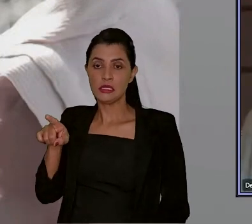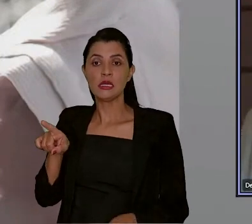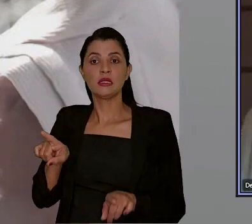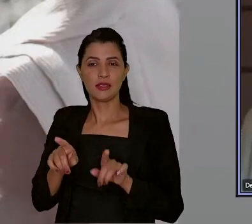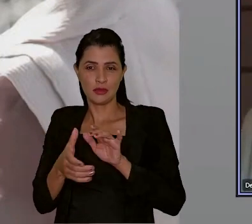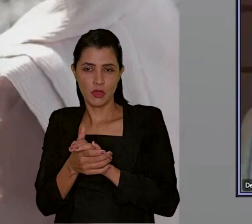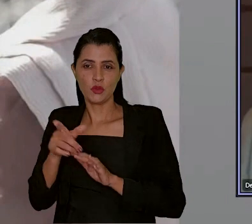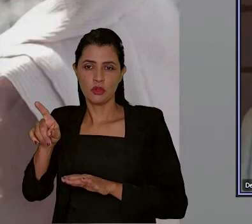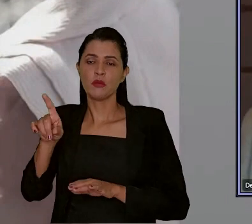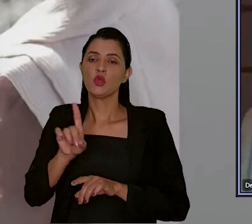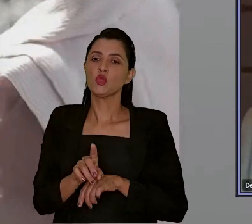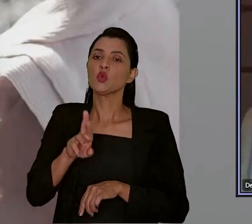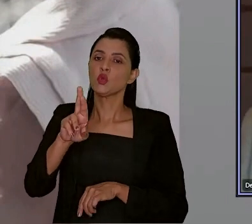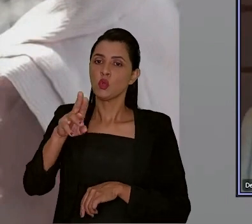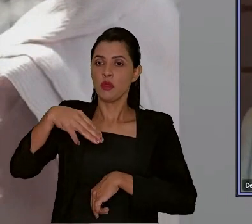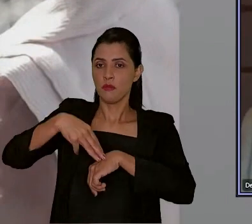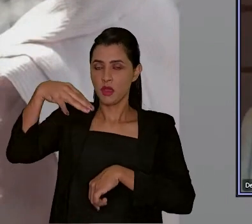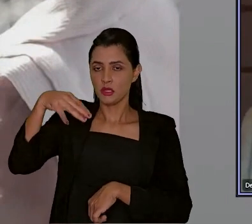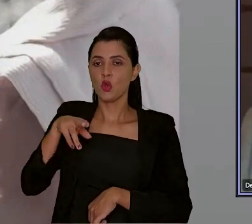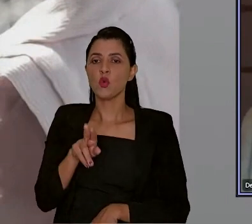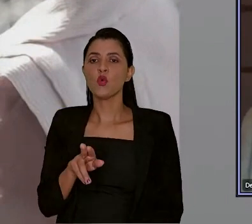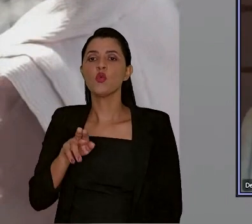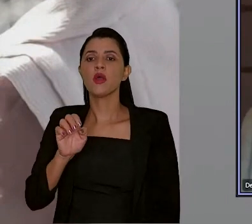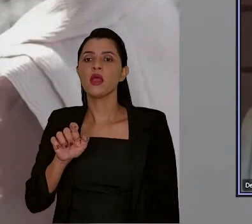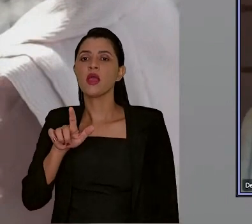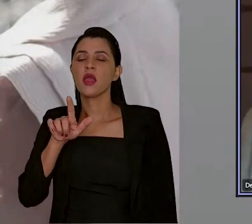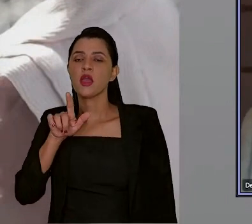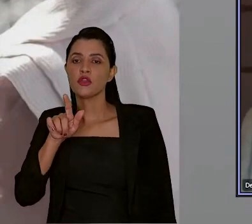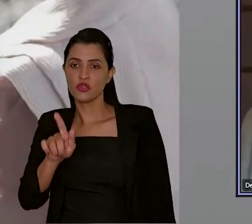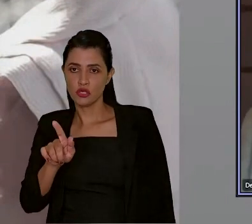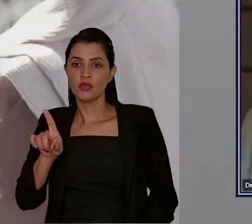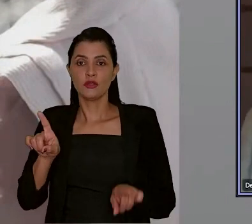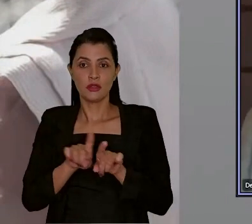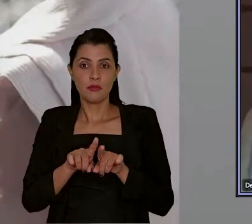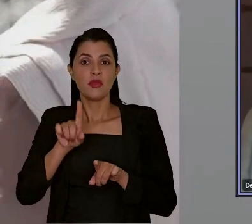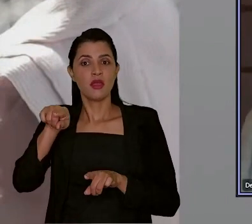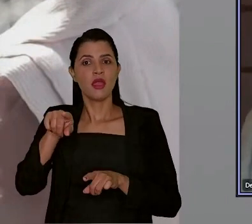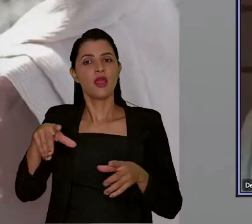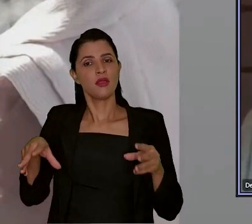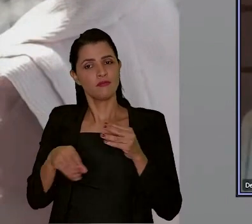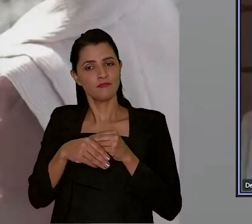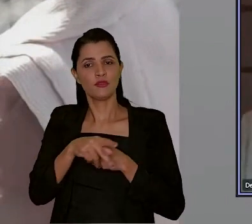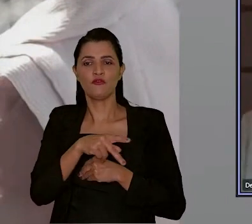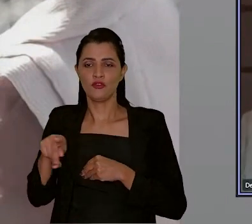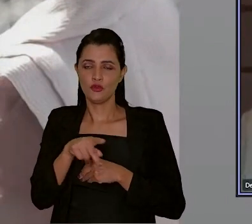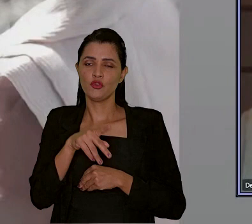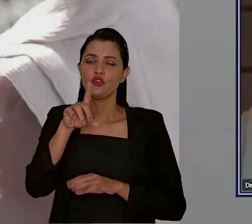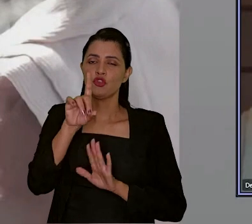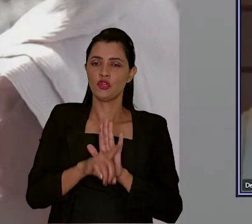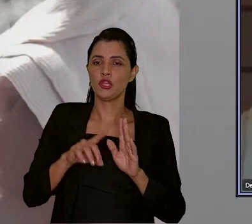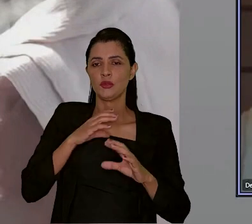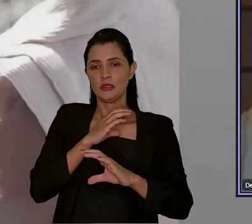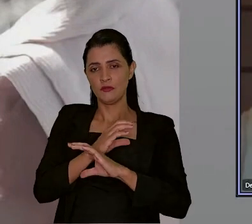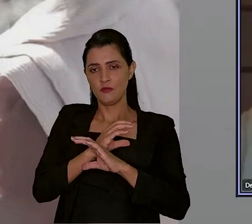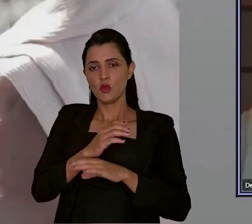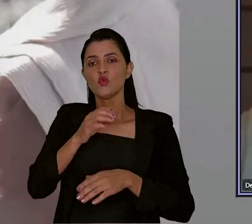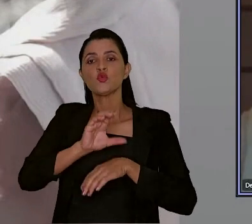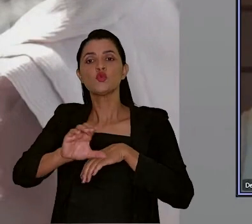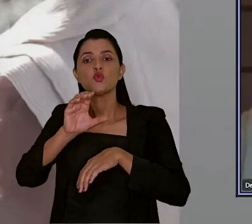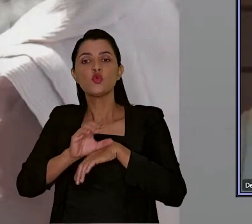Civil pela UERJ, onde também é professor associado de Direito Civil nos cursos de graduação